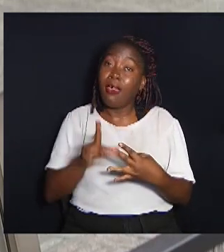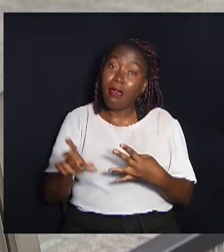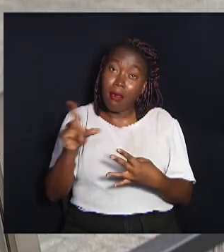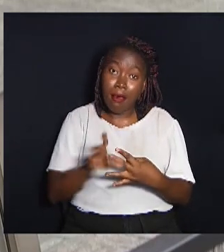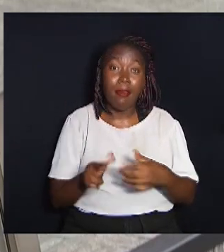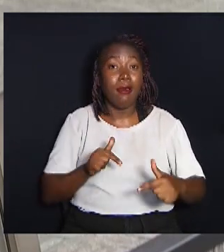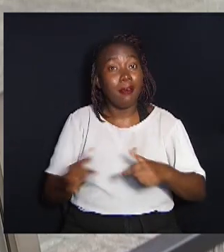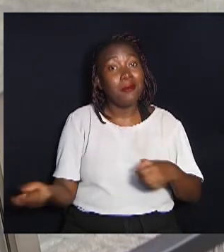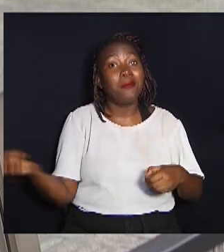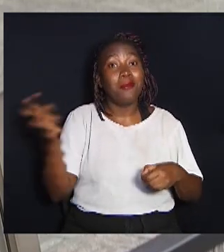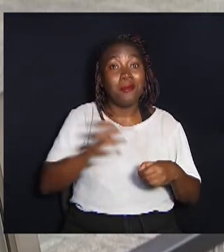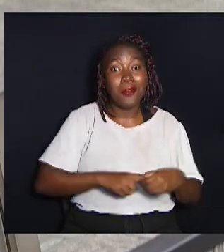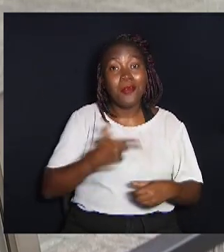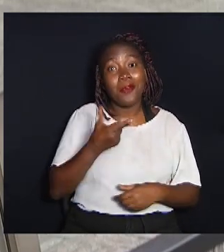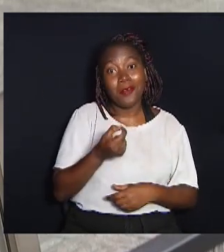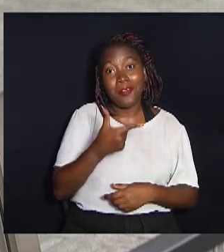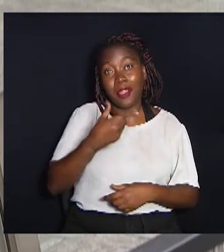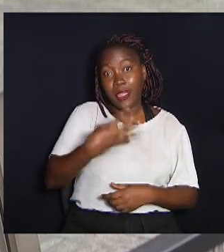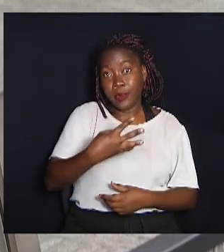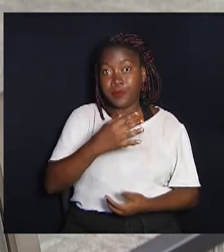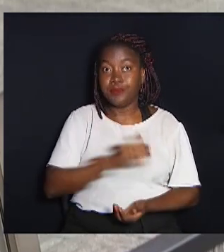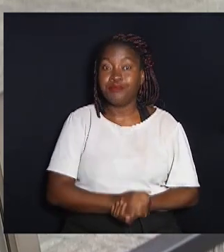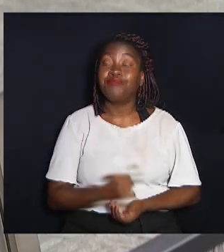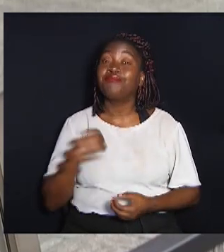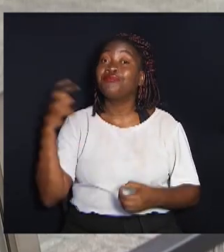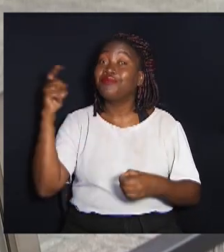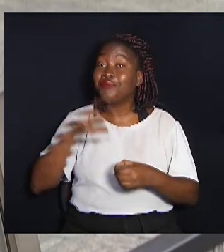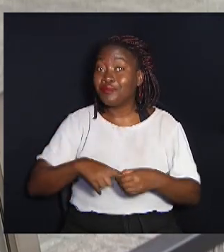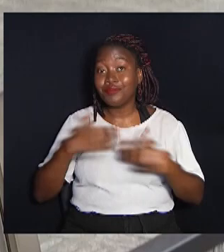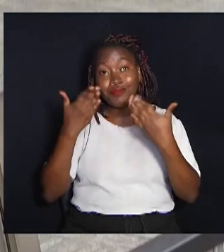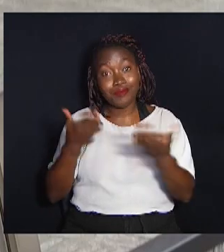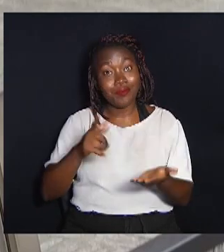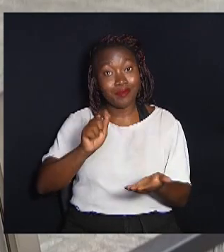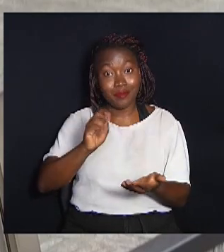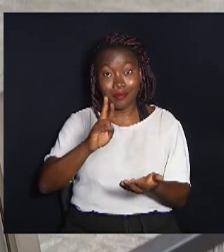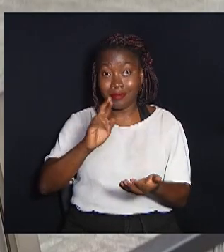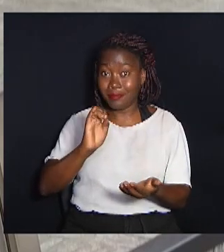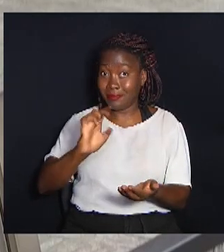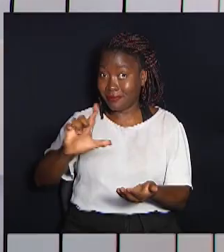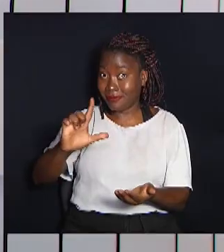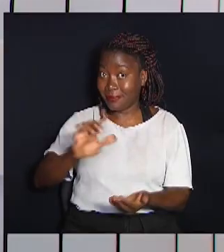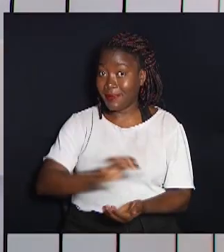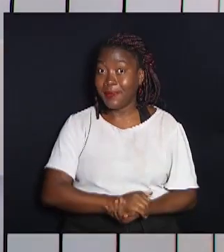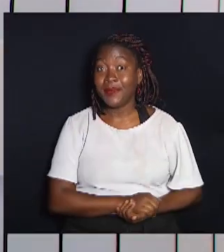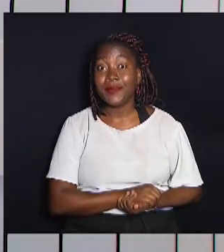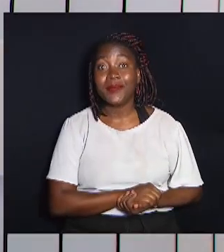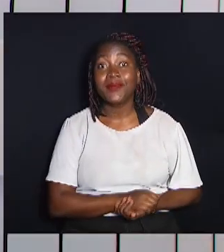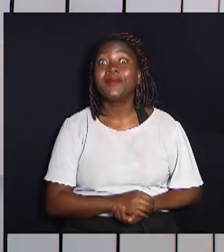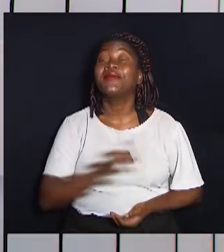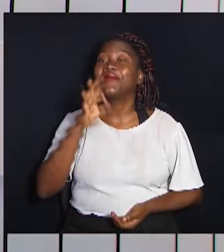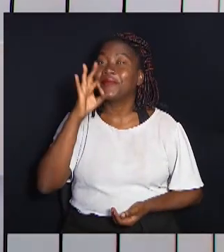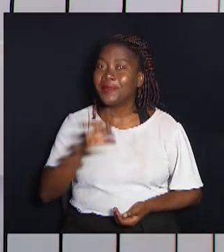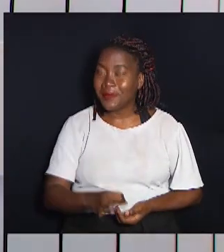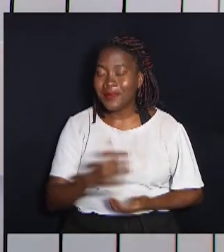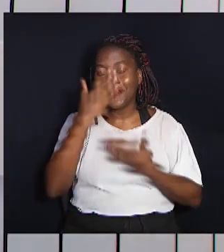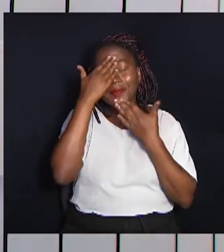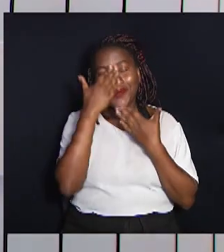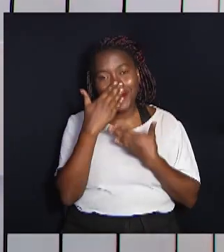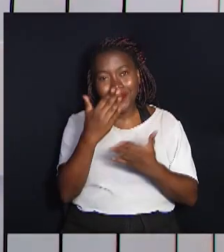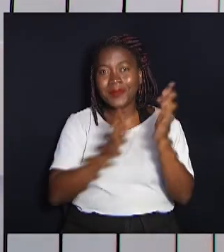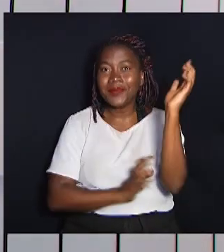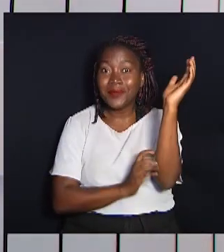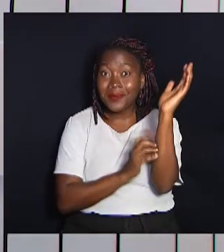voltam em 2024. Eu volto com você, Gabriel Castro. Tá certo, muito obrigado, André Aranha,